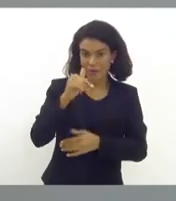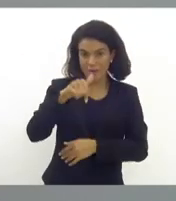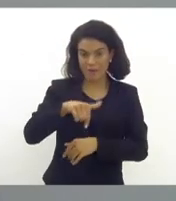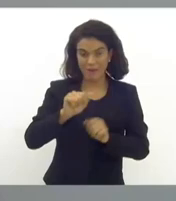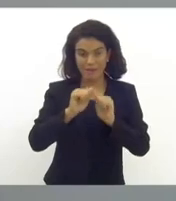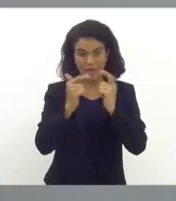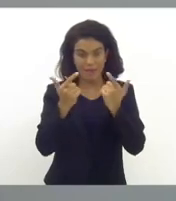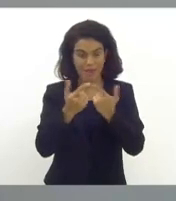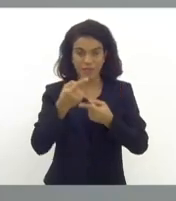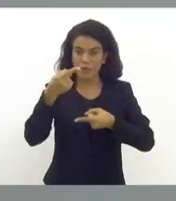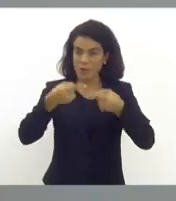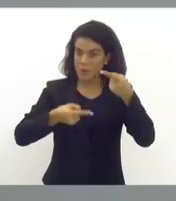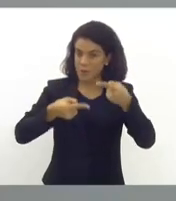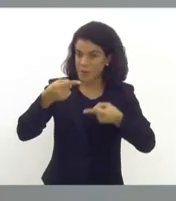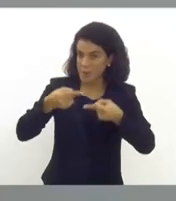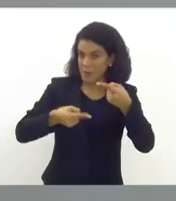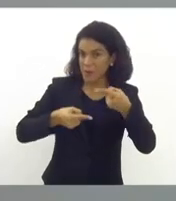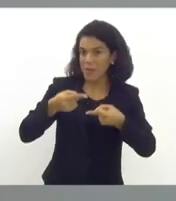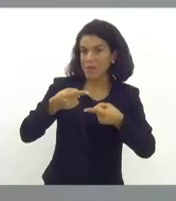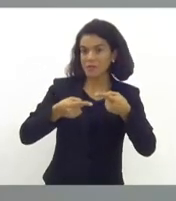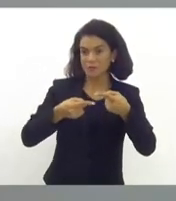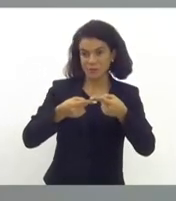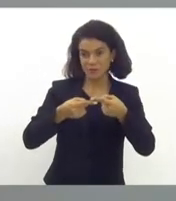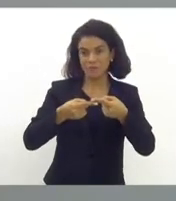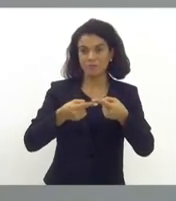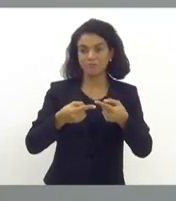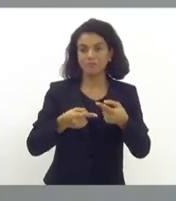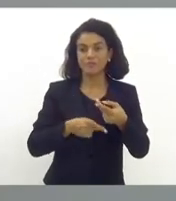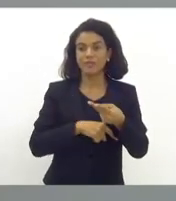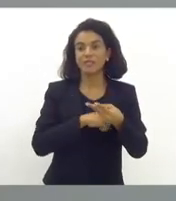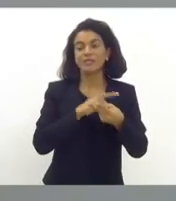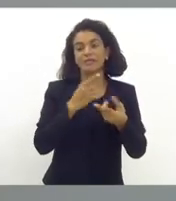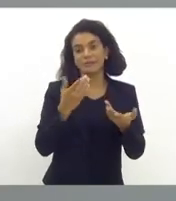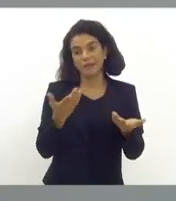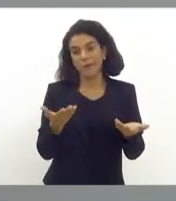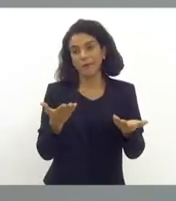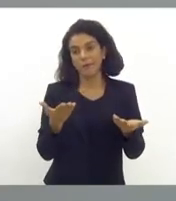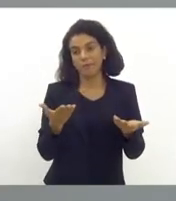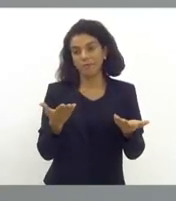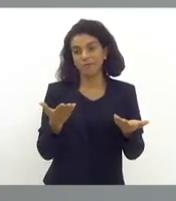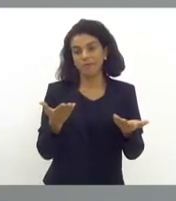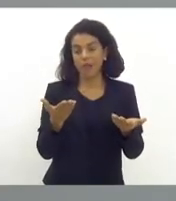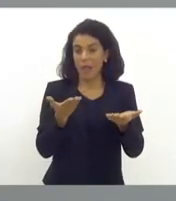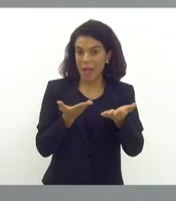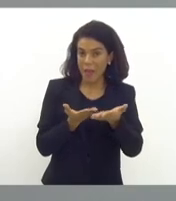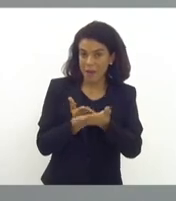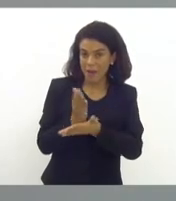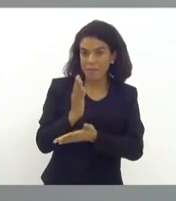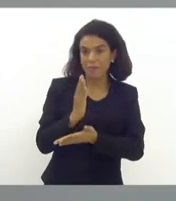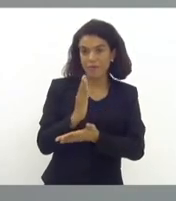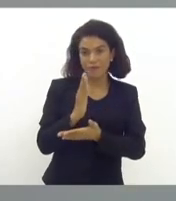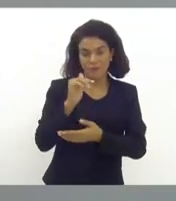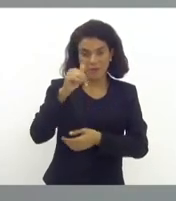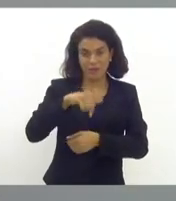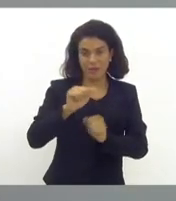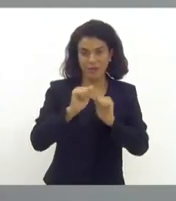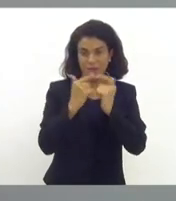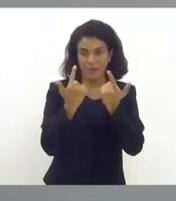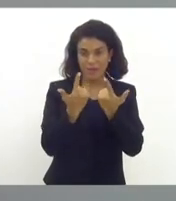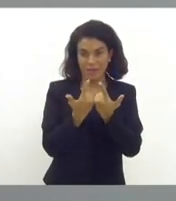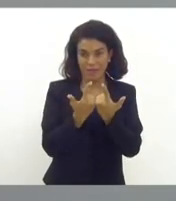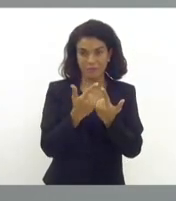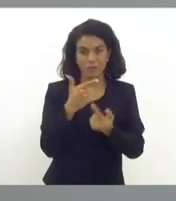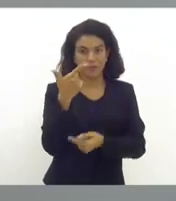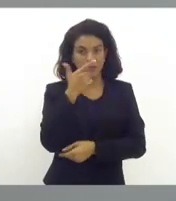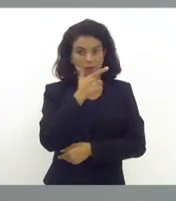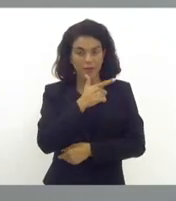casa é uma discussão com quem pensa diferente de nós então a aprovação disso na casa é fundamental para que a gente